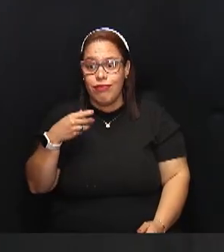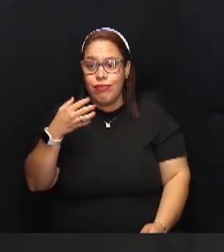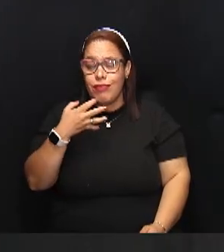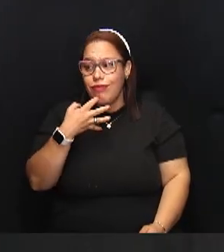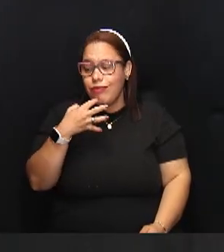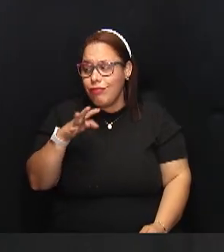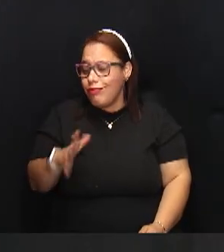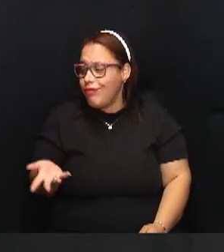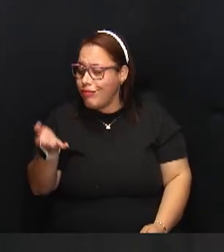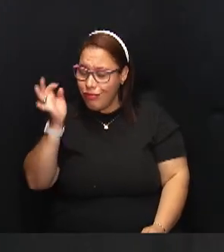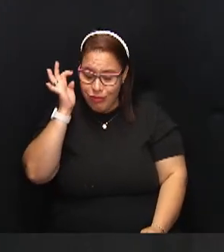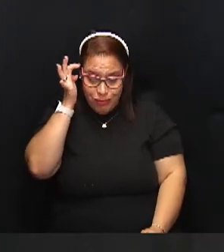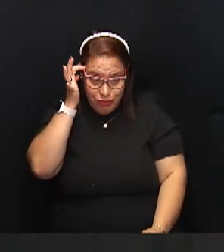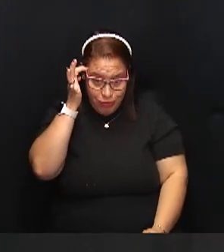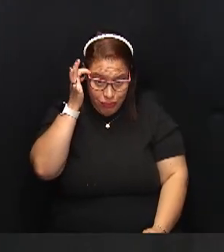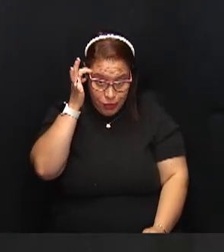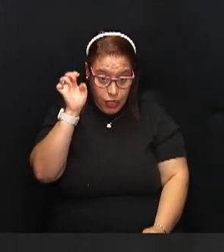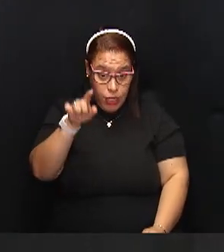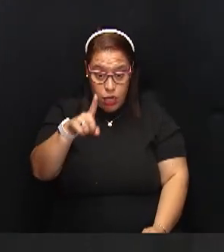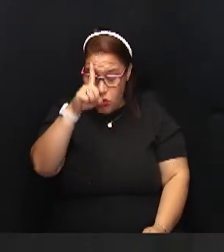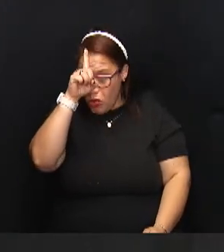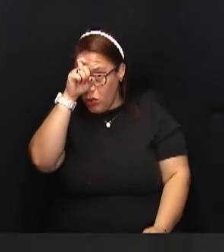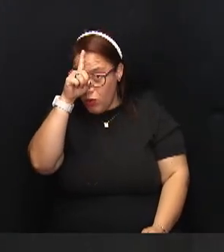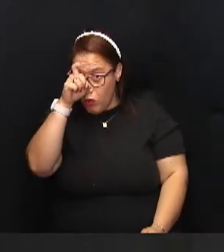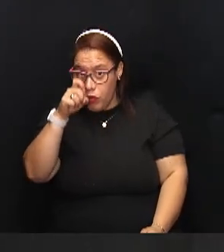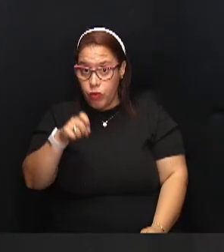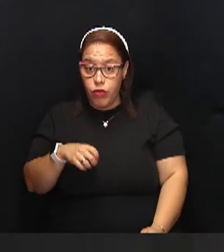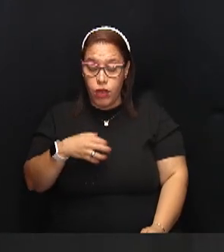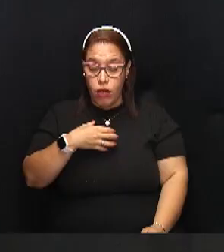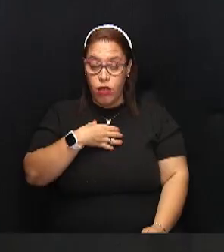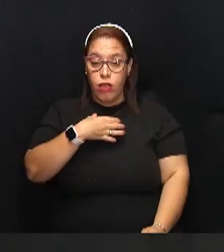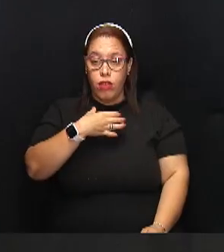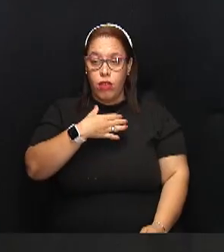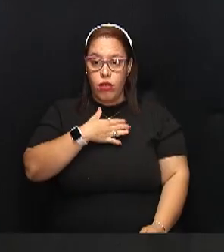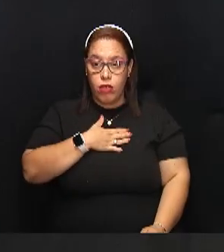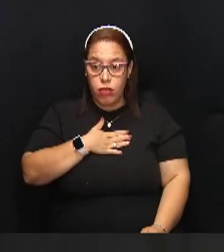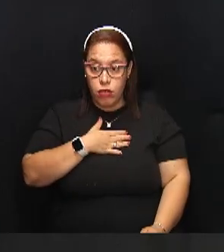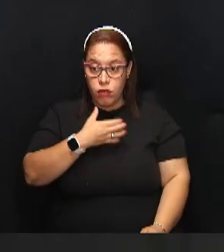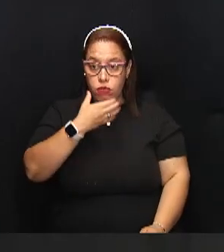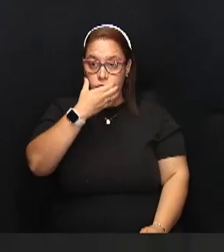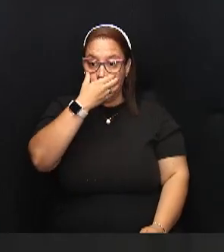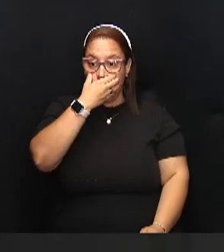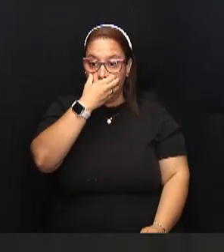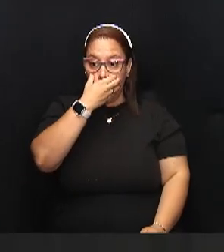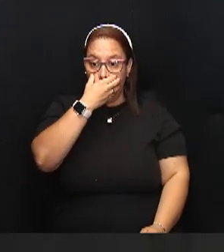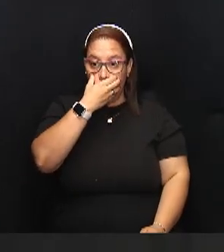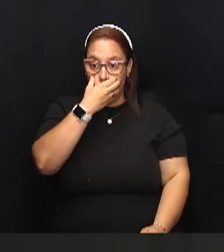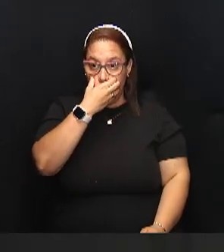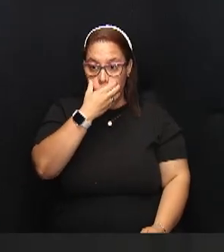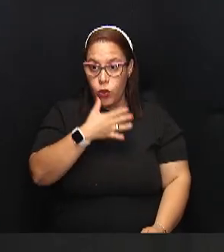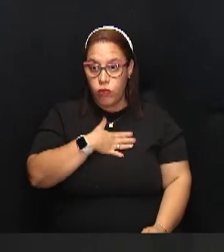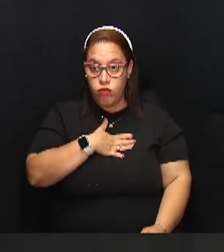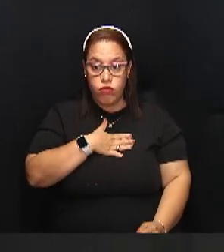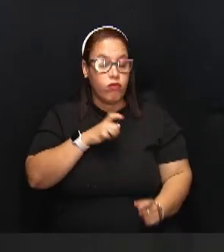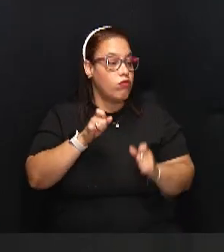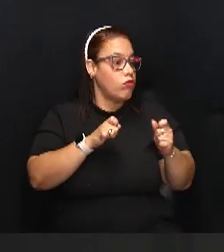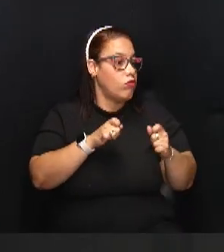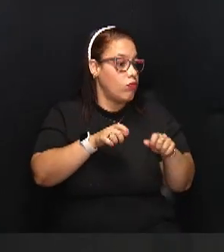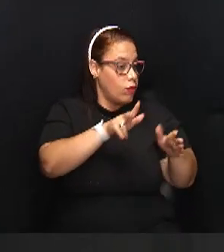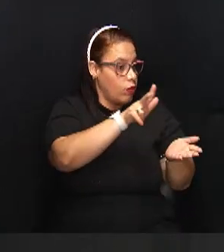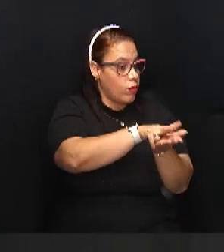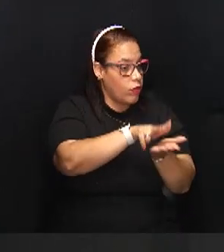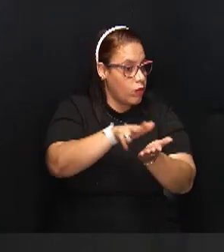sabia. Então, tinha que ir para o hospital. A oxigenoterapia era extremamente importante. Algumas medicações... Tinha a questão do leito, que a